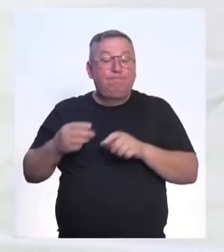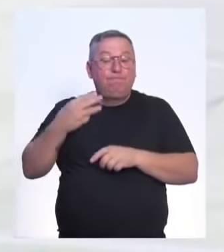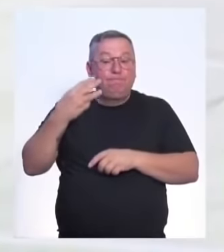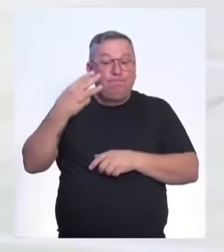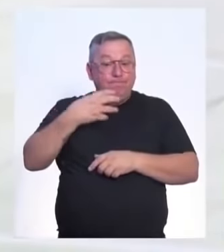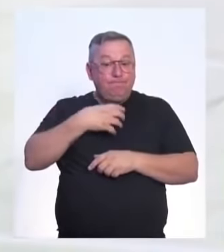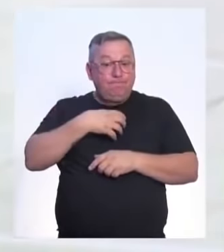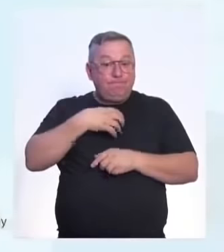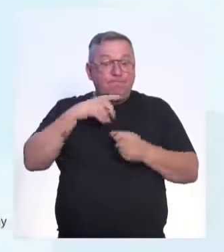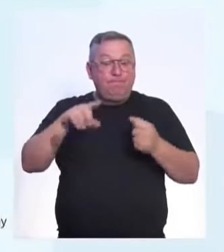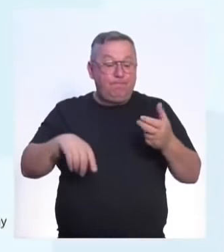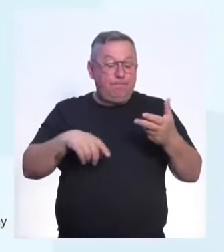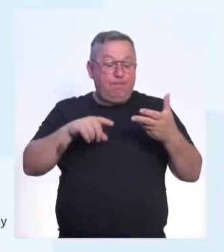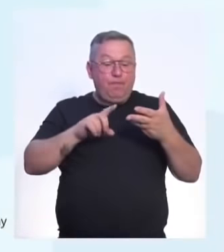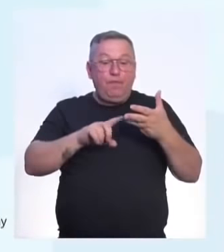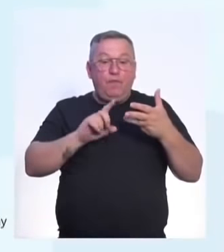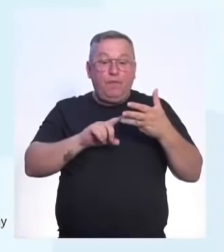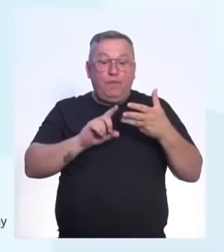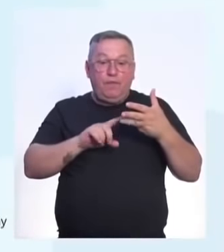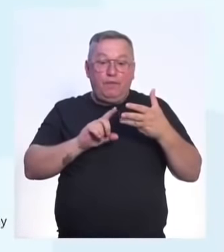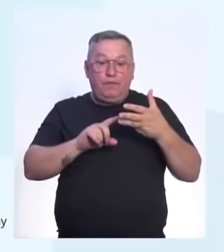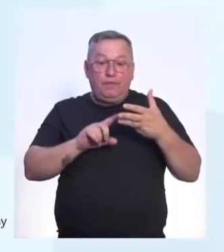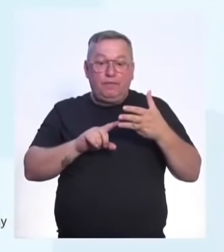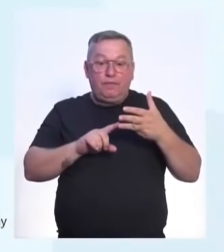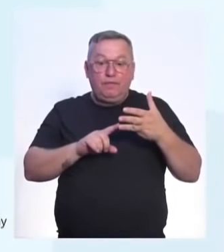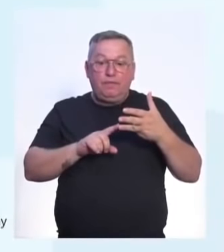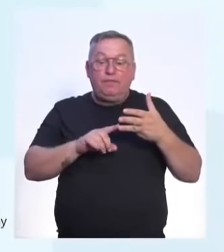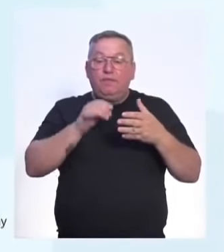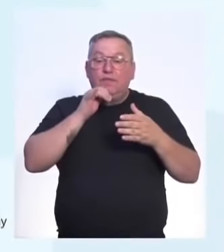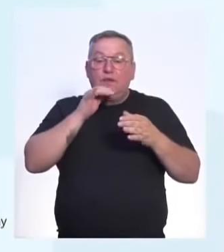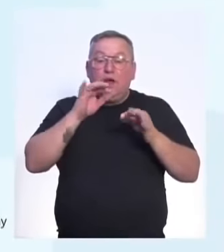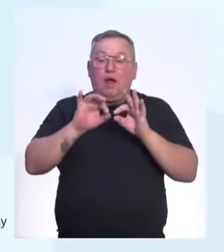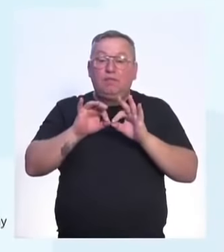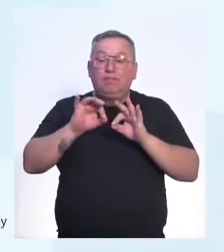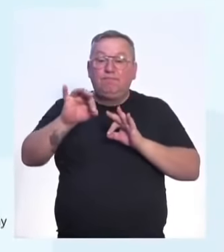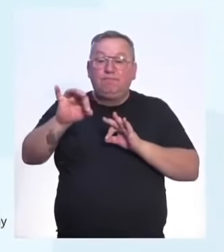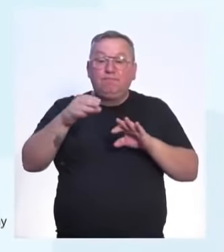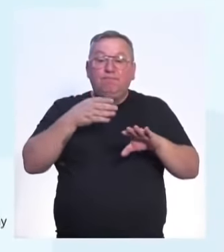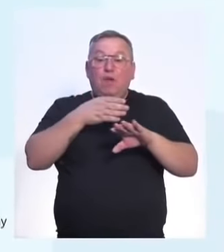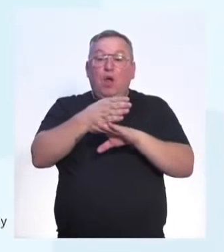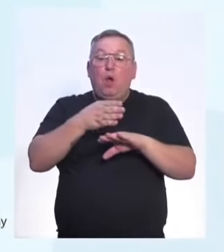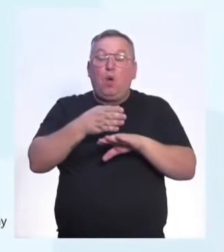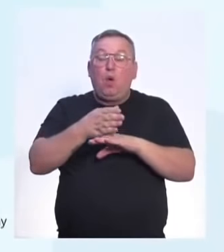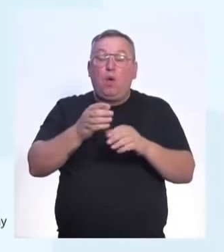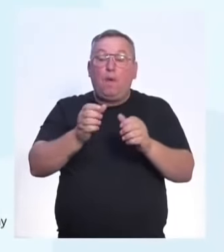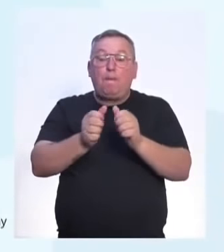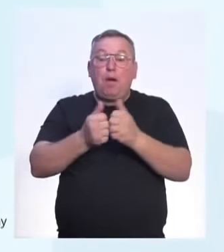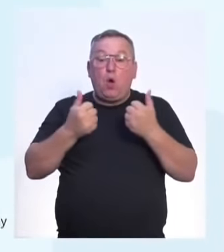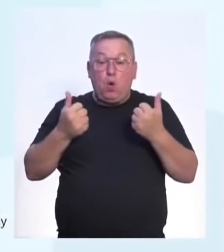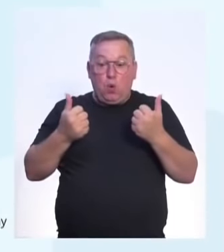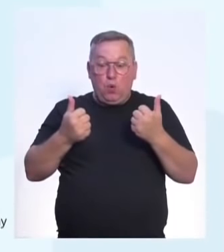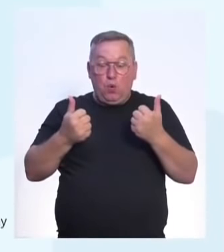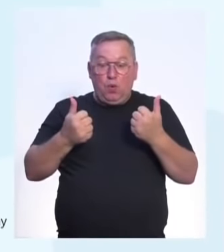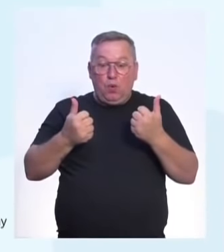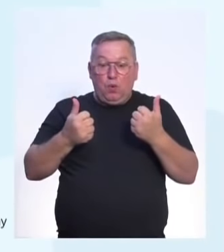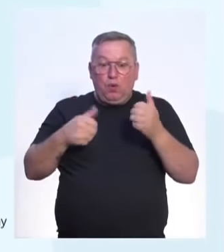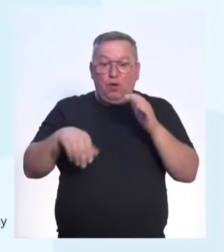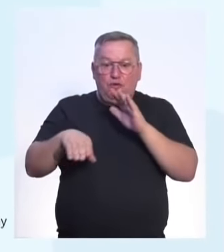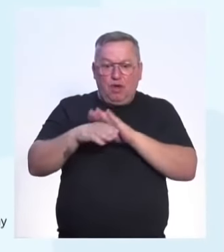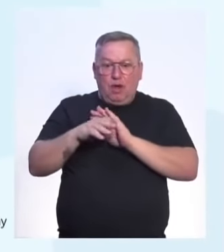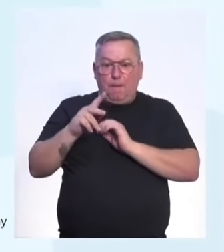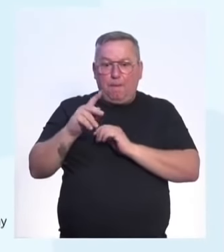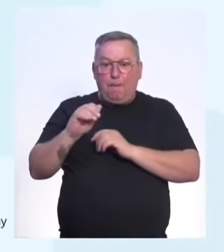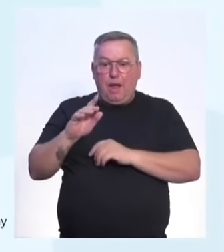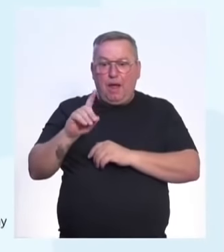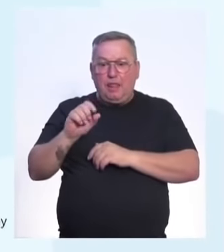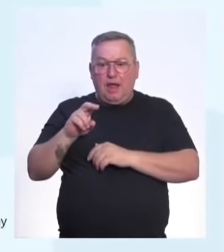aí, bastante, bastante comum, né, tem a ver com o quê? Com a ideia de distância. Então, por exemplo, quando a gente se desloca